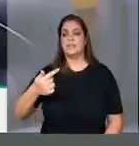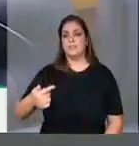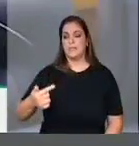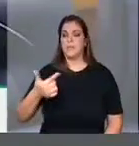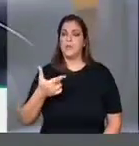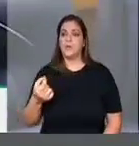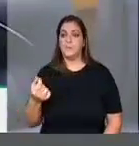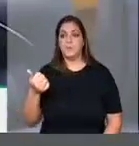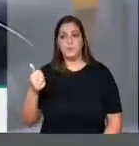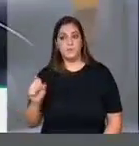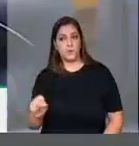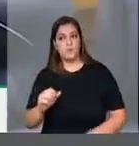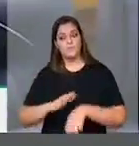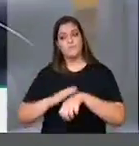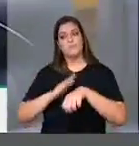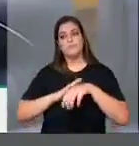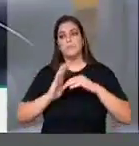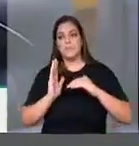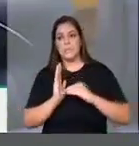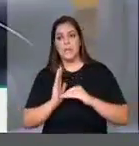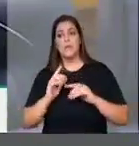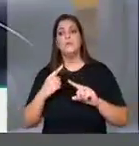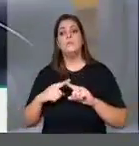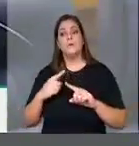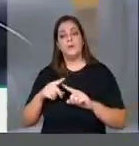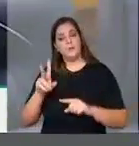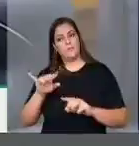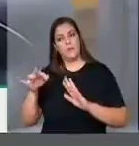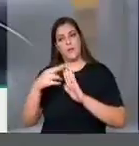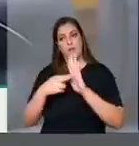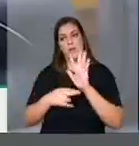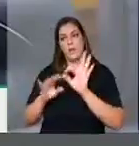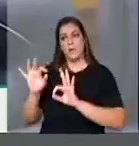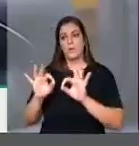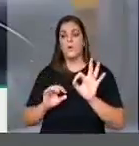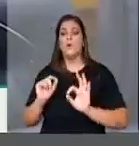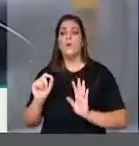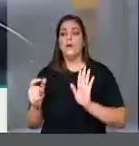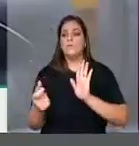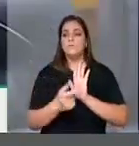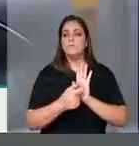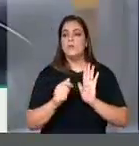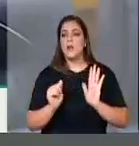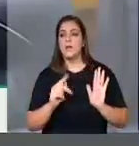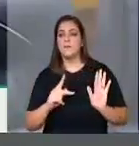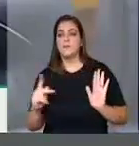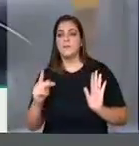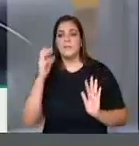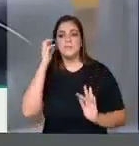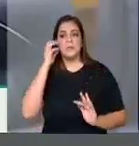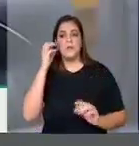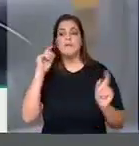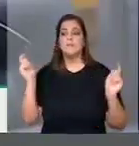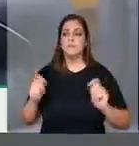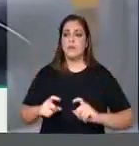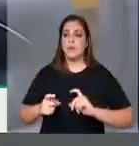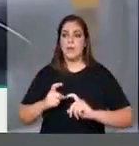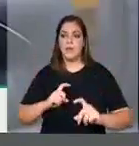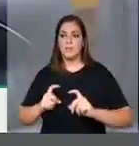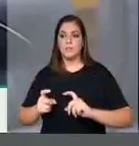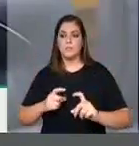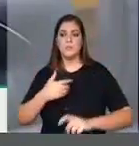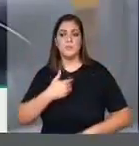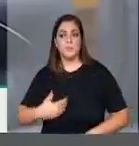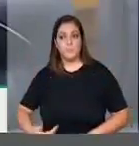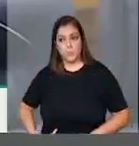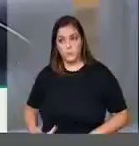do Senado, que regulamenta o uso de um aplicativo de celular para gestão compartilhada na